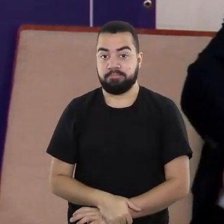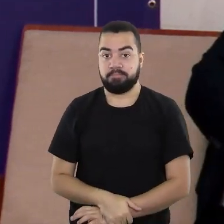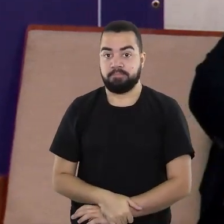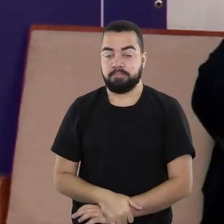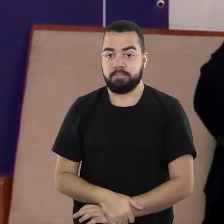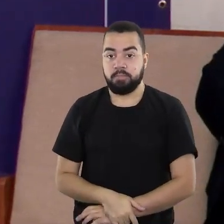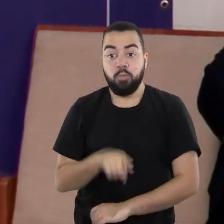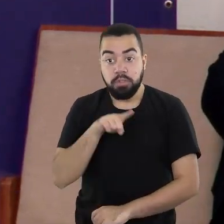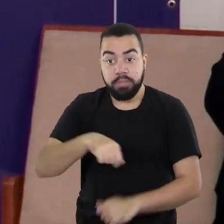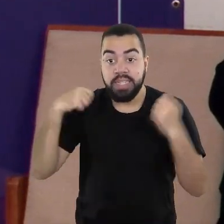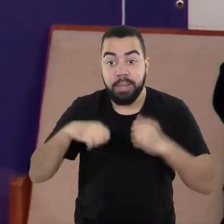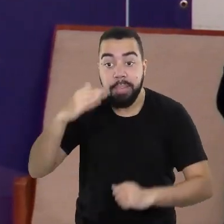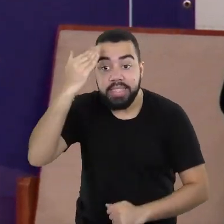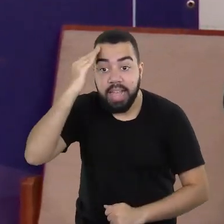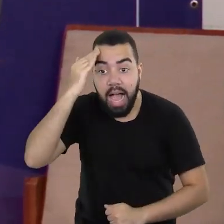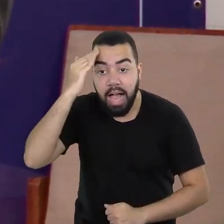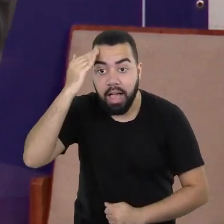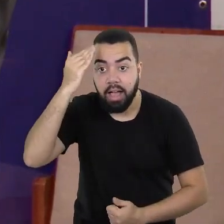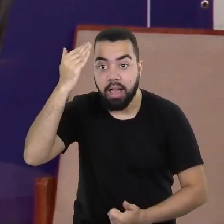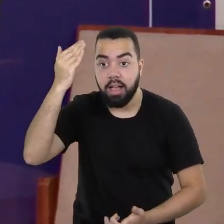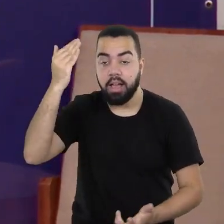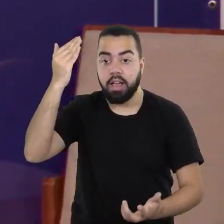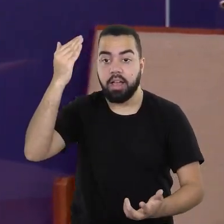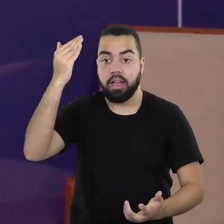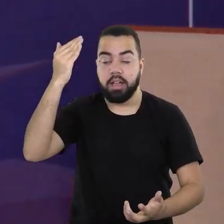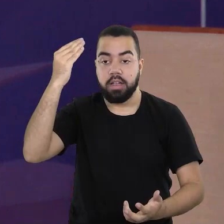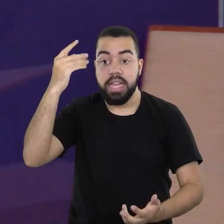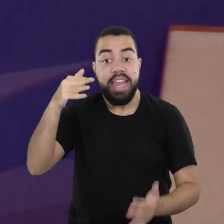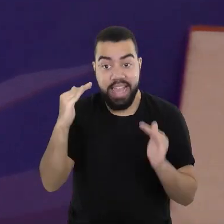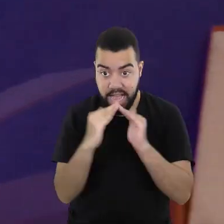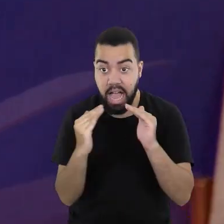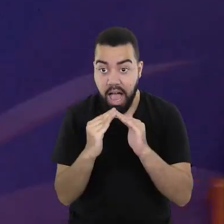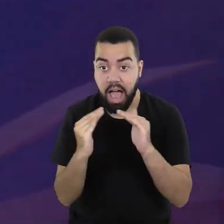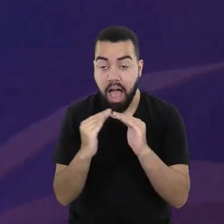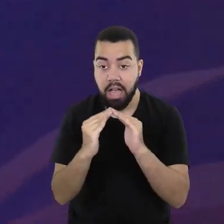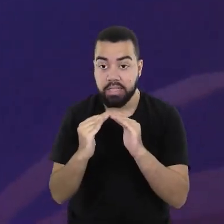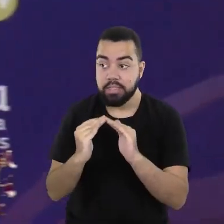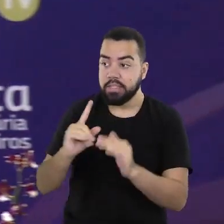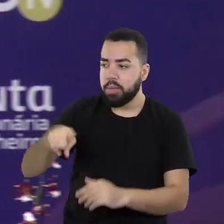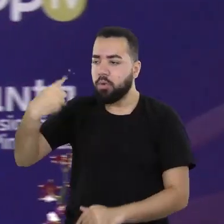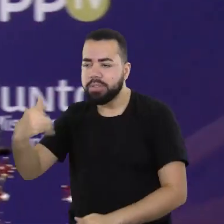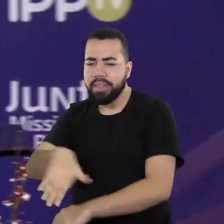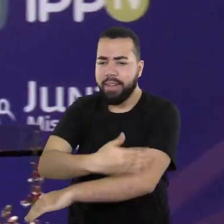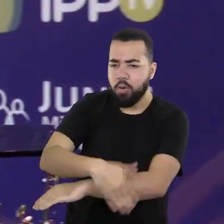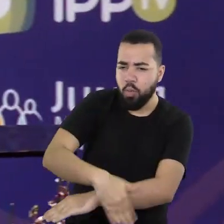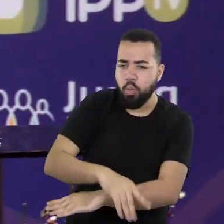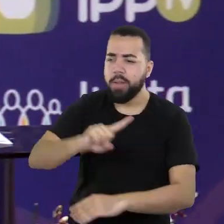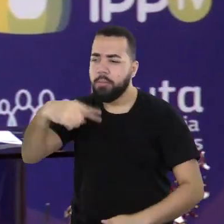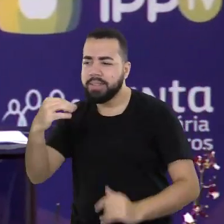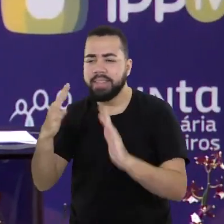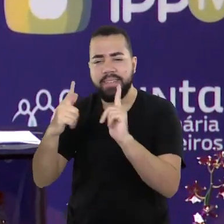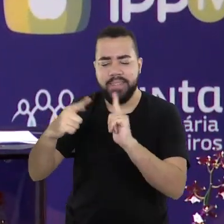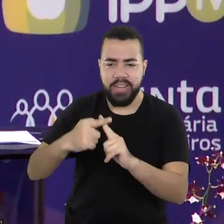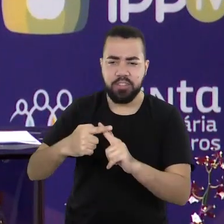Eu queria que você pensasse nisso. Dentro de casa, fora de casa, na igreja.